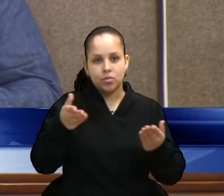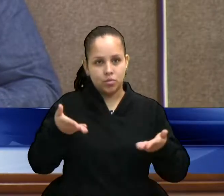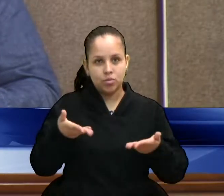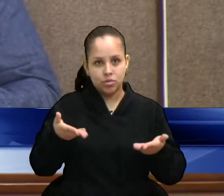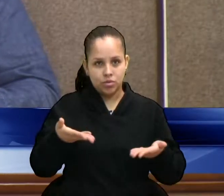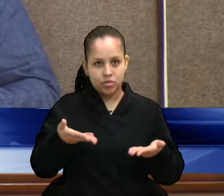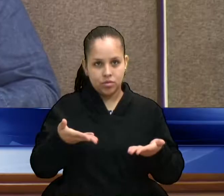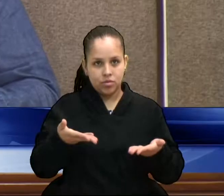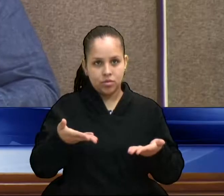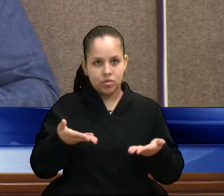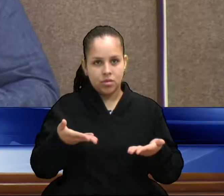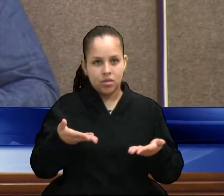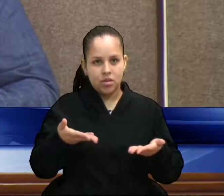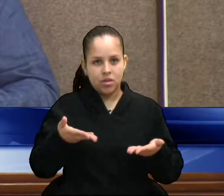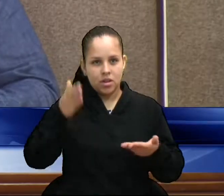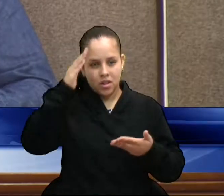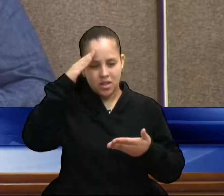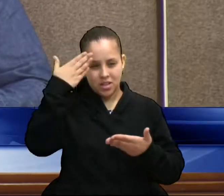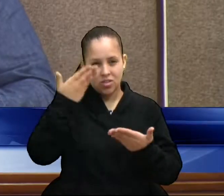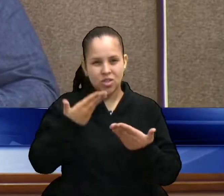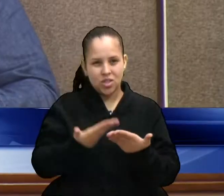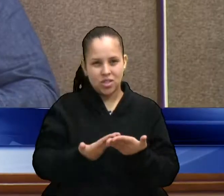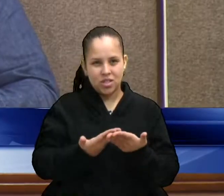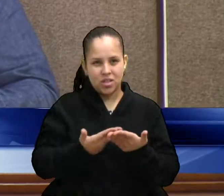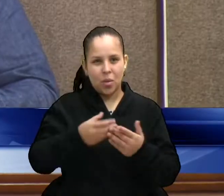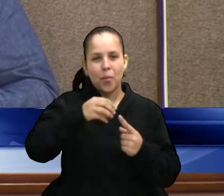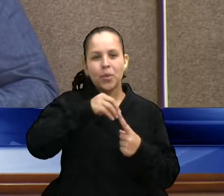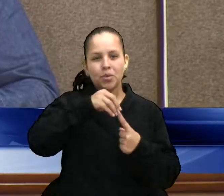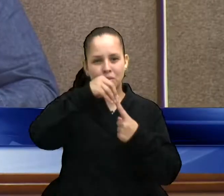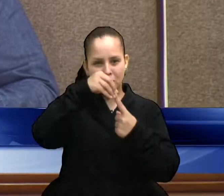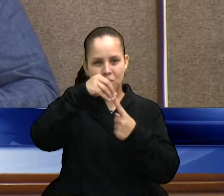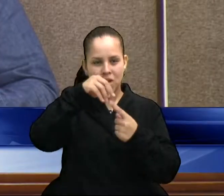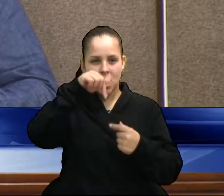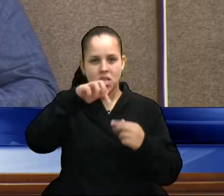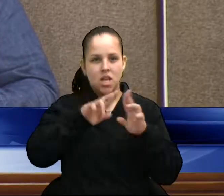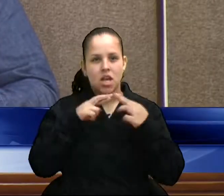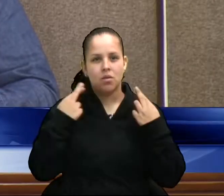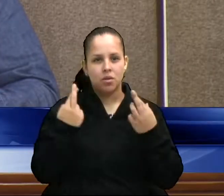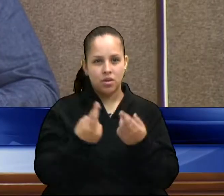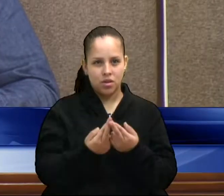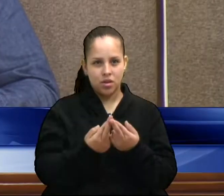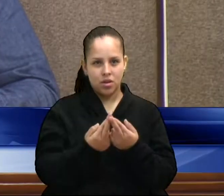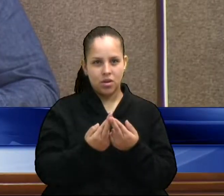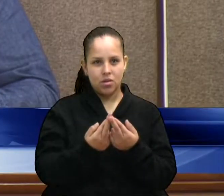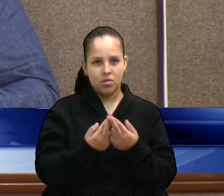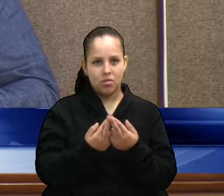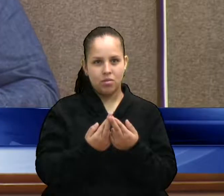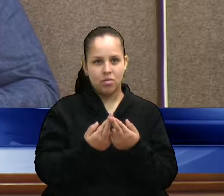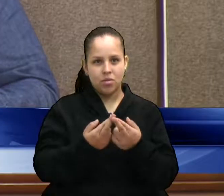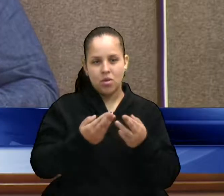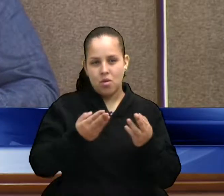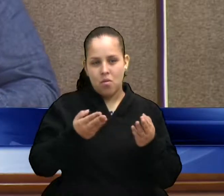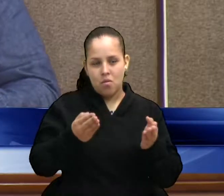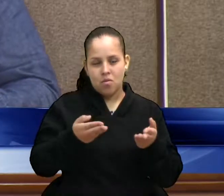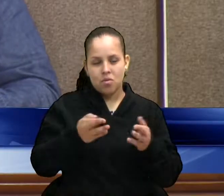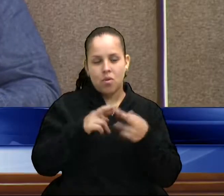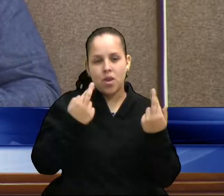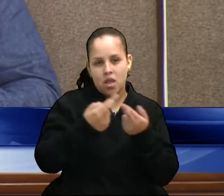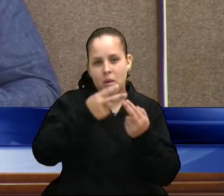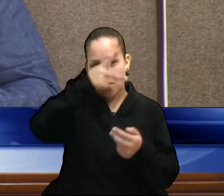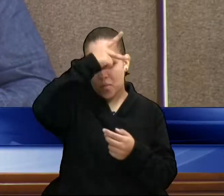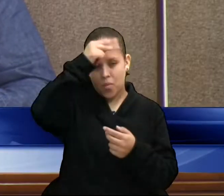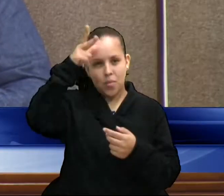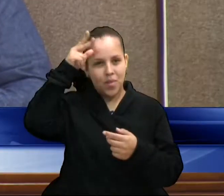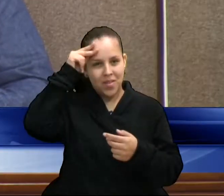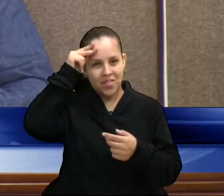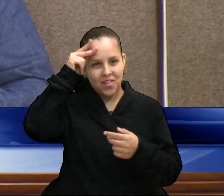Eu acho que o motivo principal dessa reunião, dessa audiência.